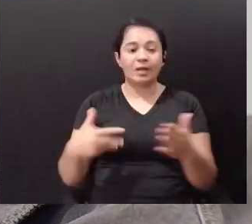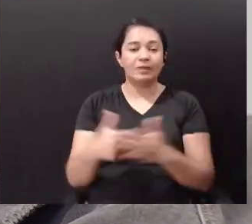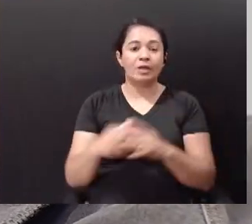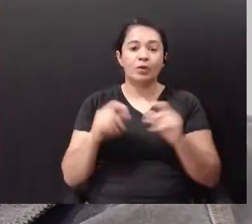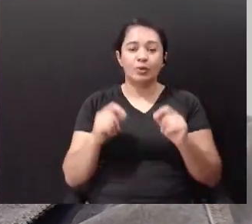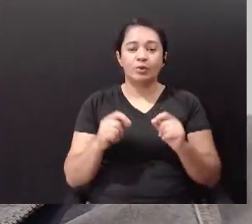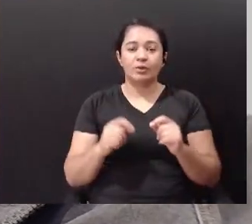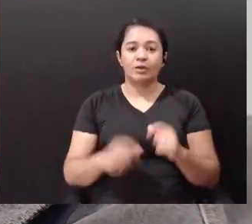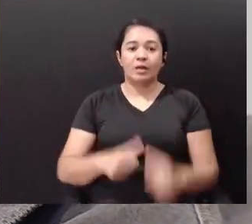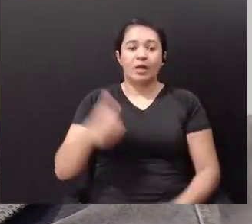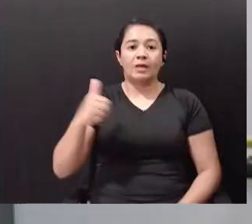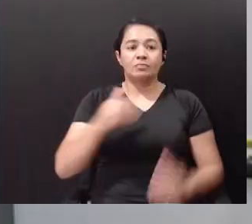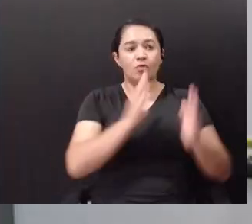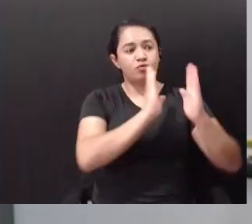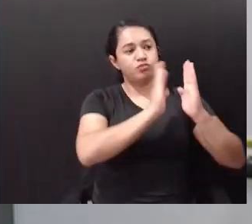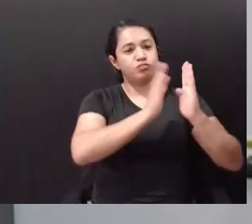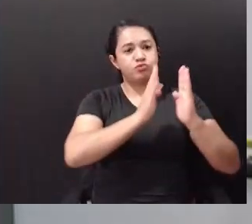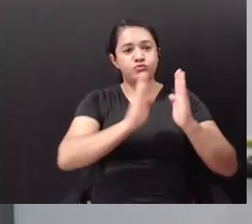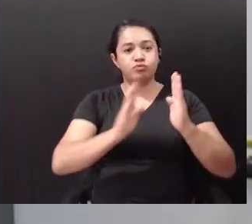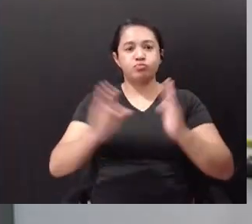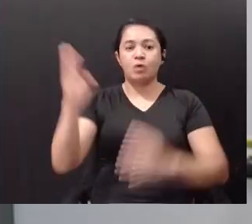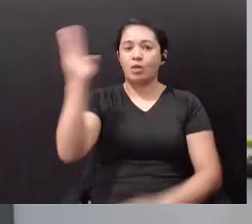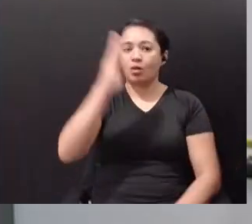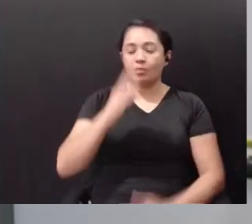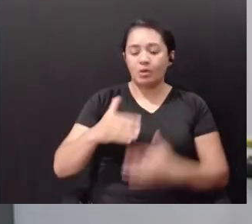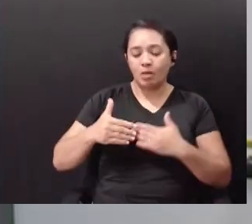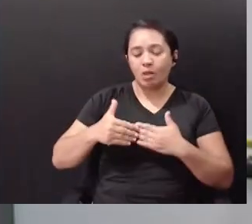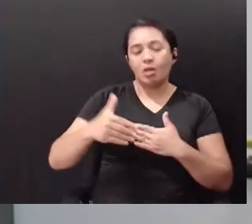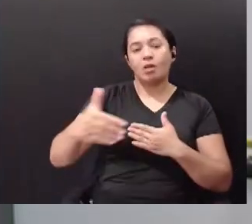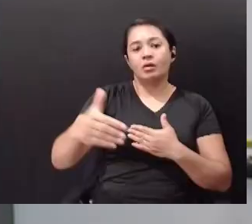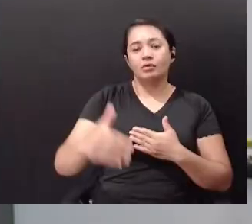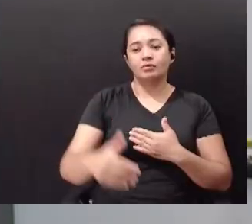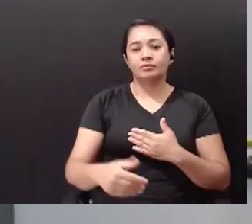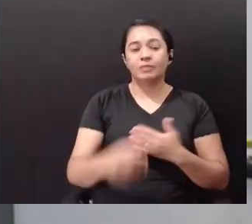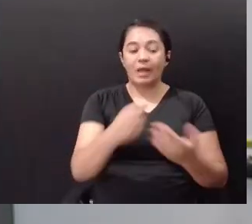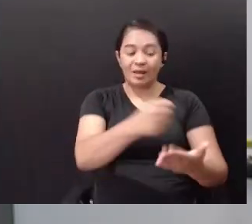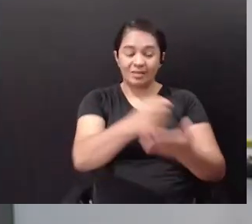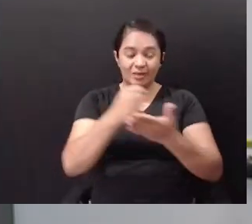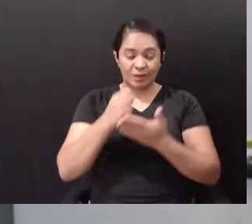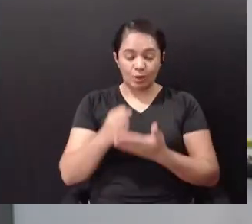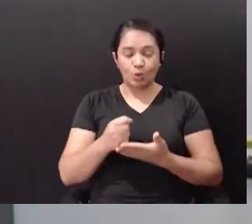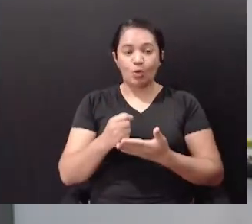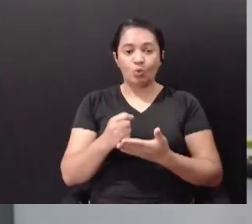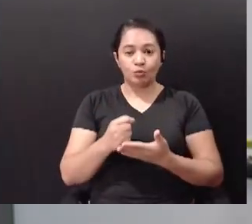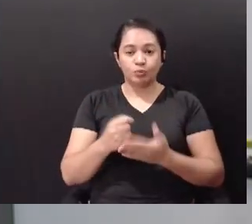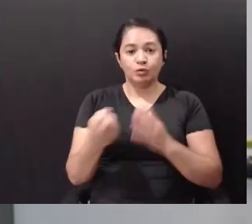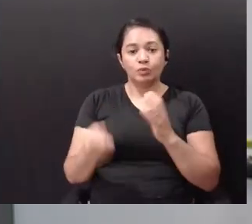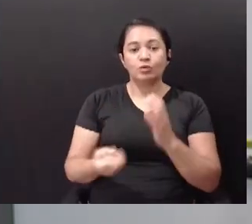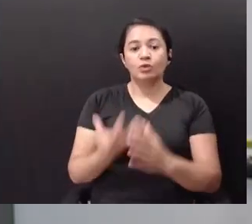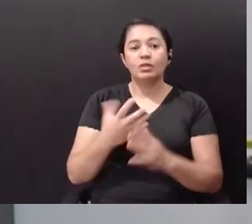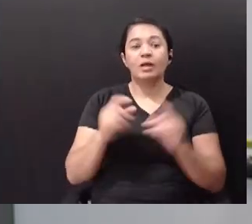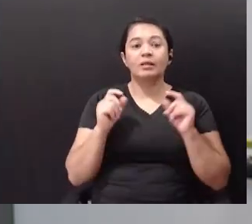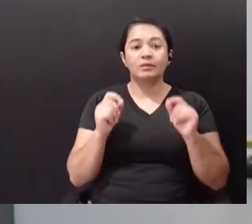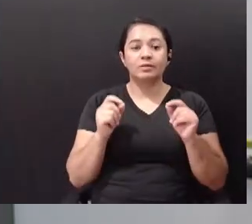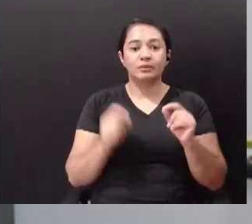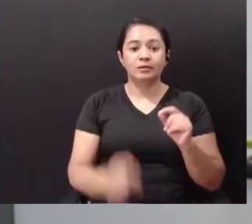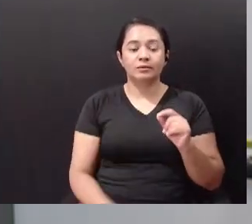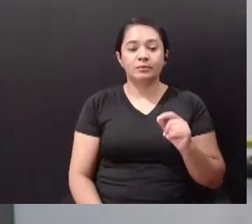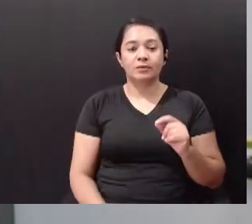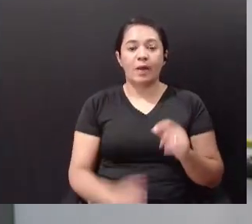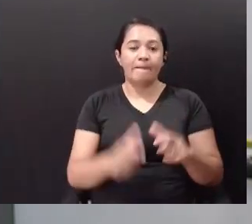no Brasil e assim por diante, quem acabou constituindo também foram, em grande parte, os jesuítas.